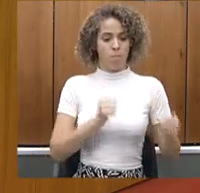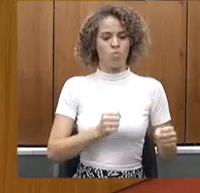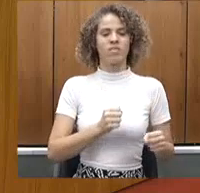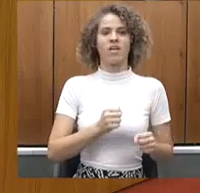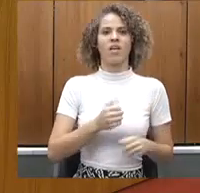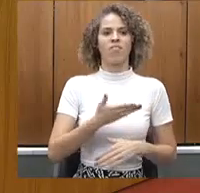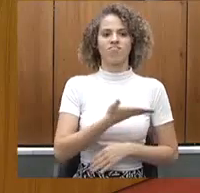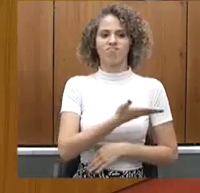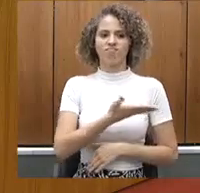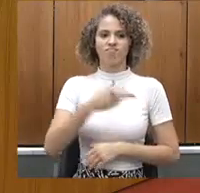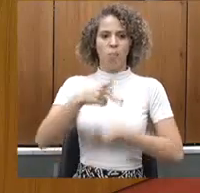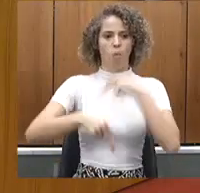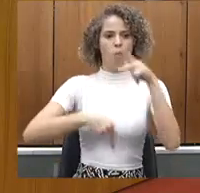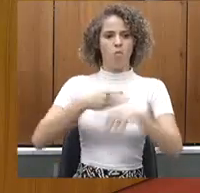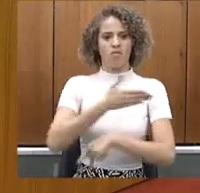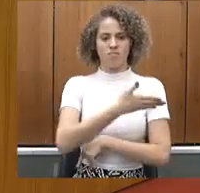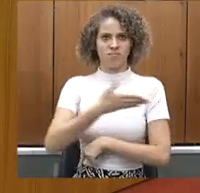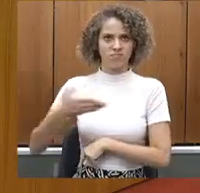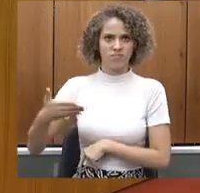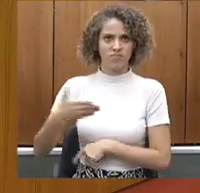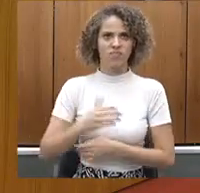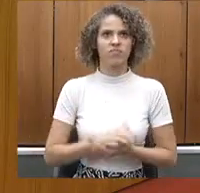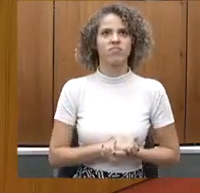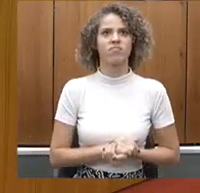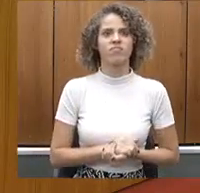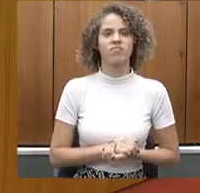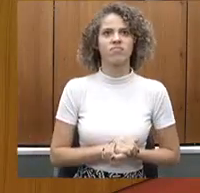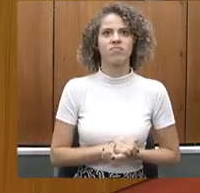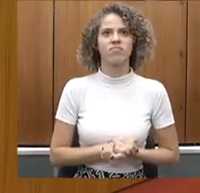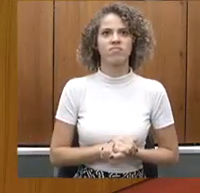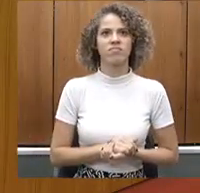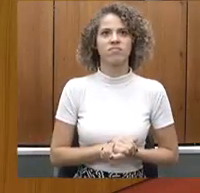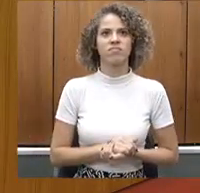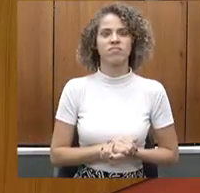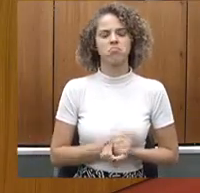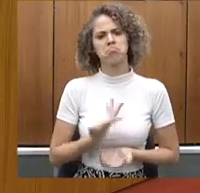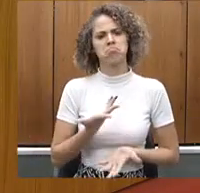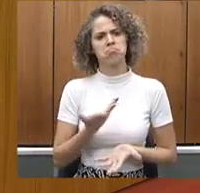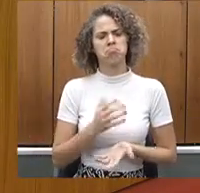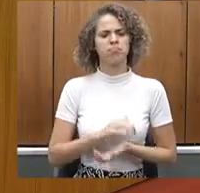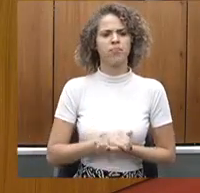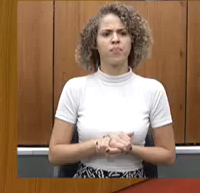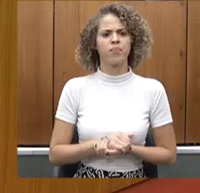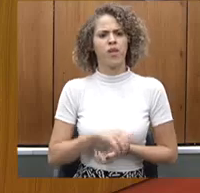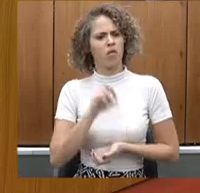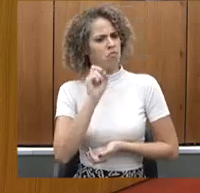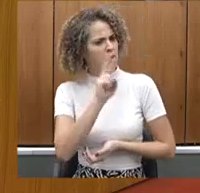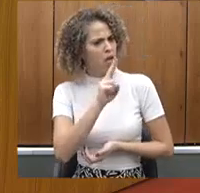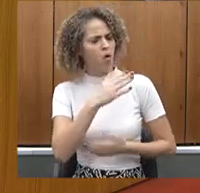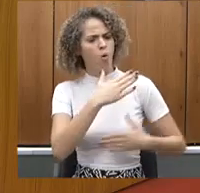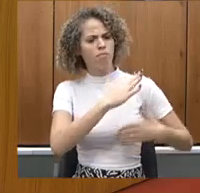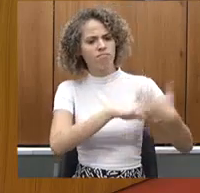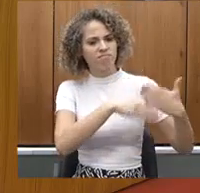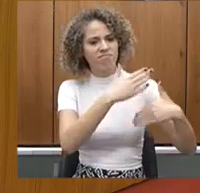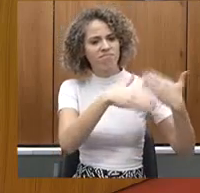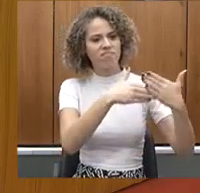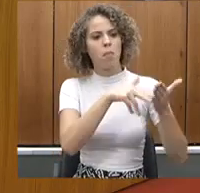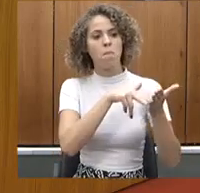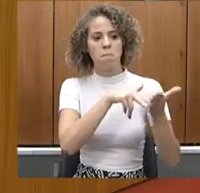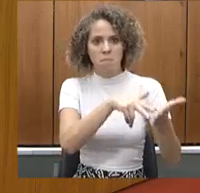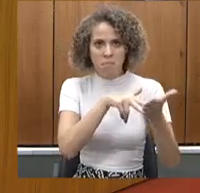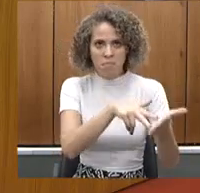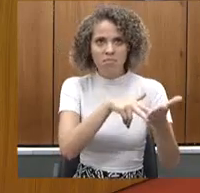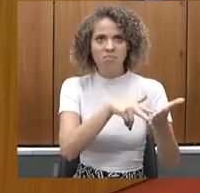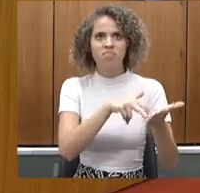e uma instituição que pelo tempo de criação e permanência